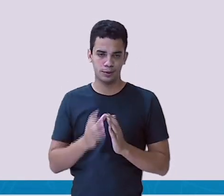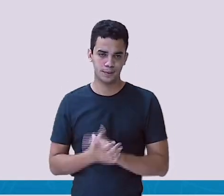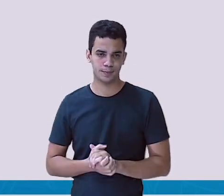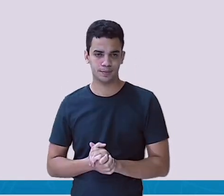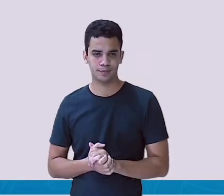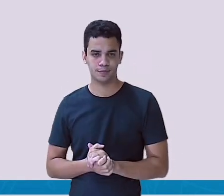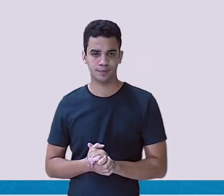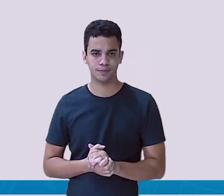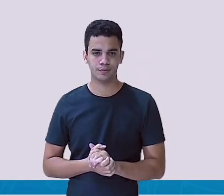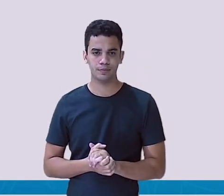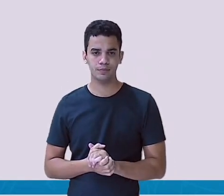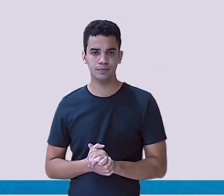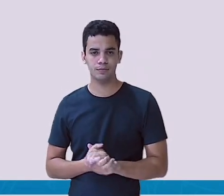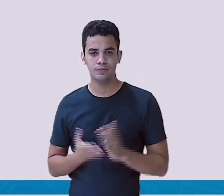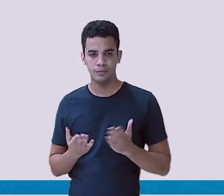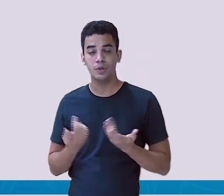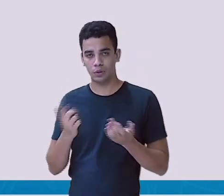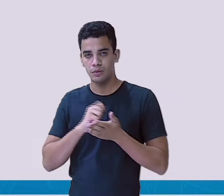Só consertar aqui.